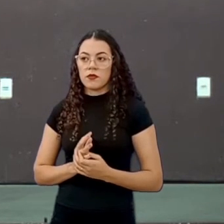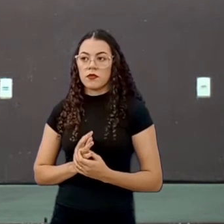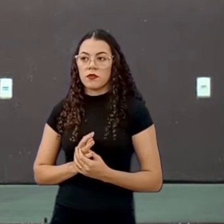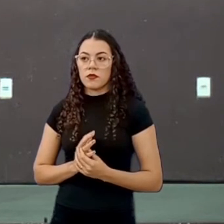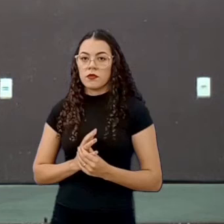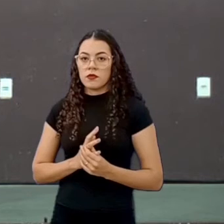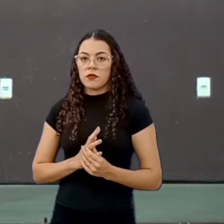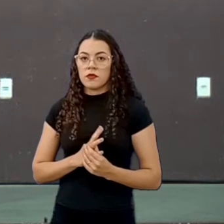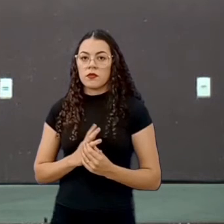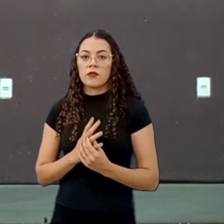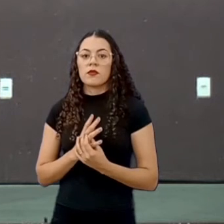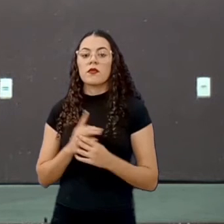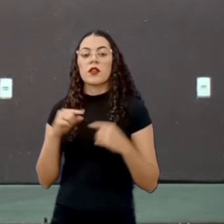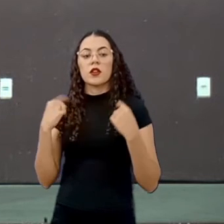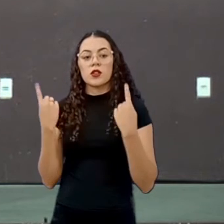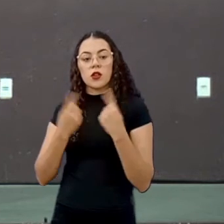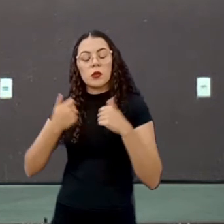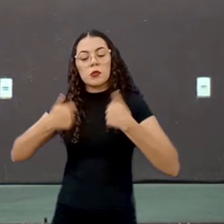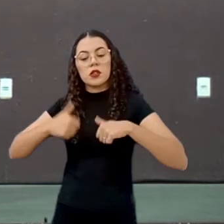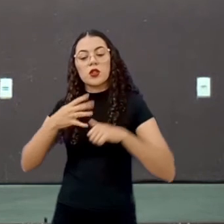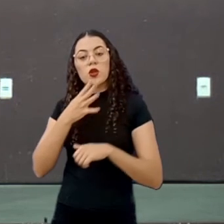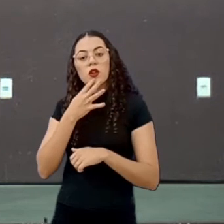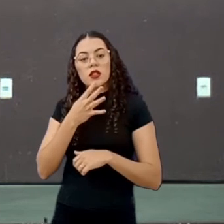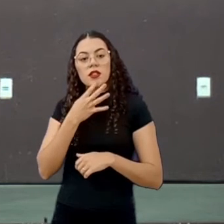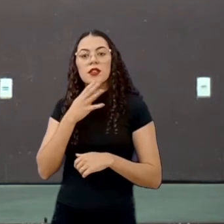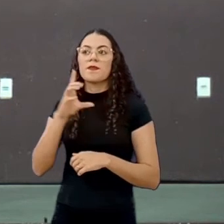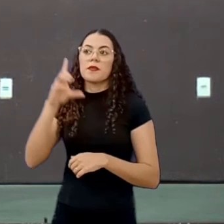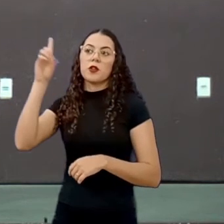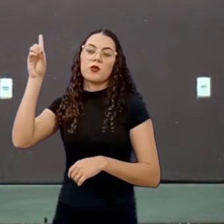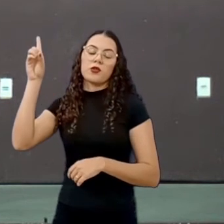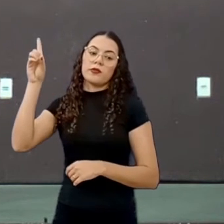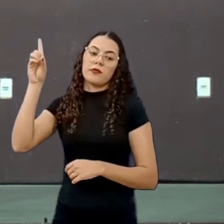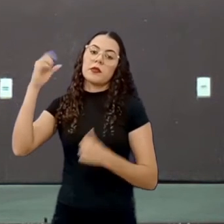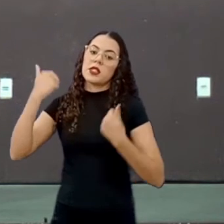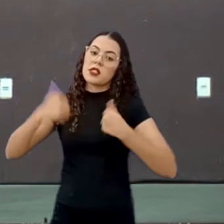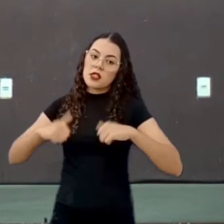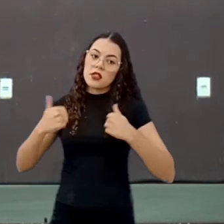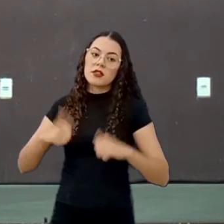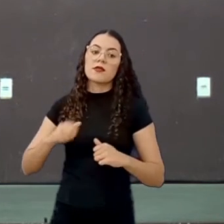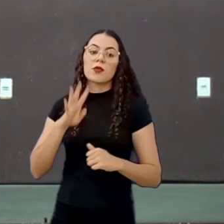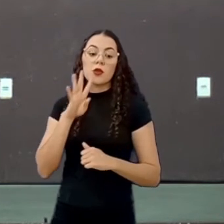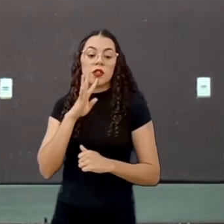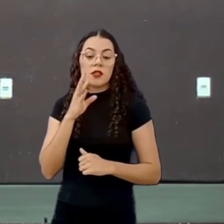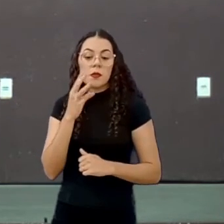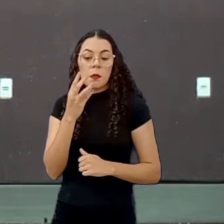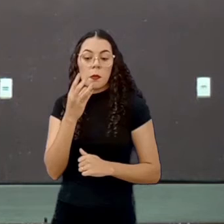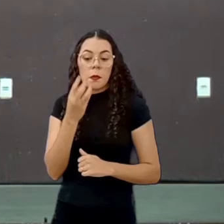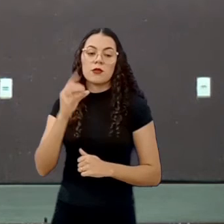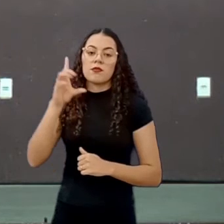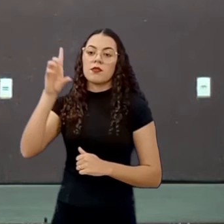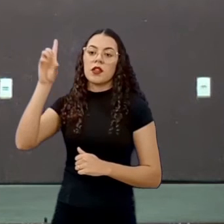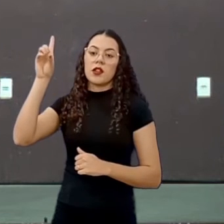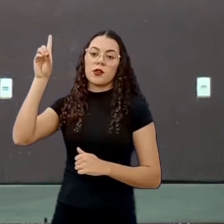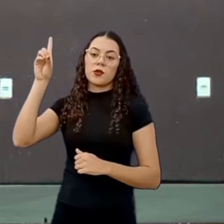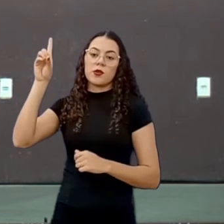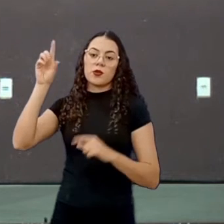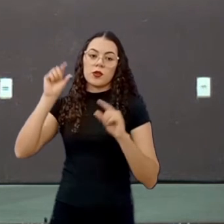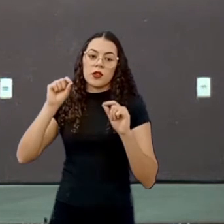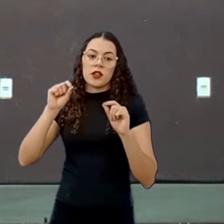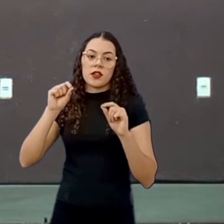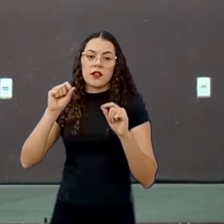Nós precisamos buscar conhecer a esse Deus. O conhecimento de Deus vai